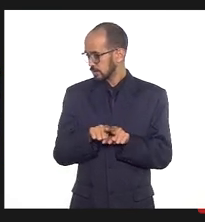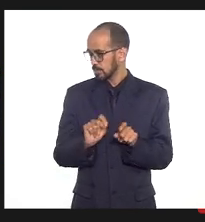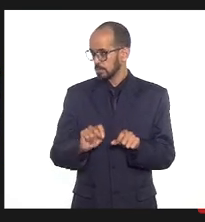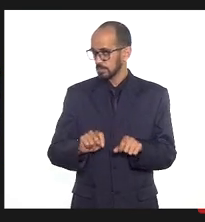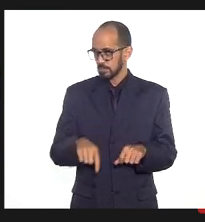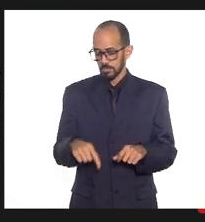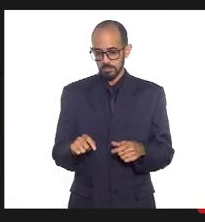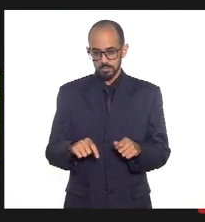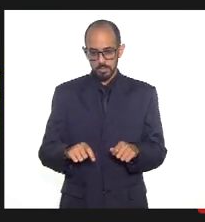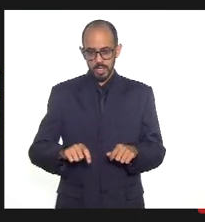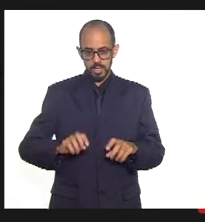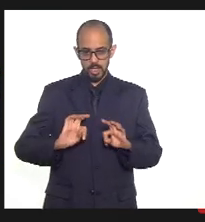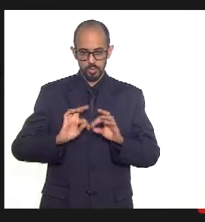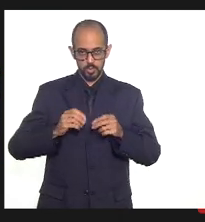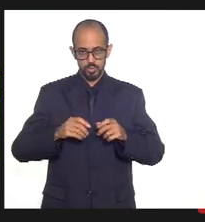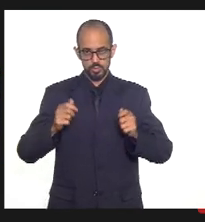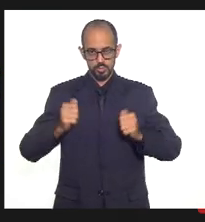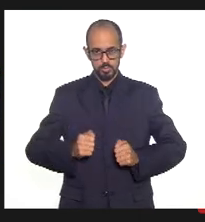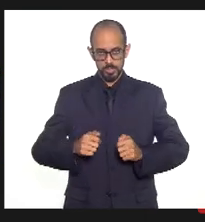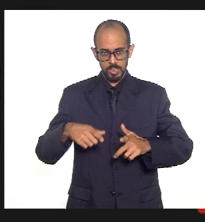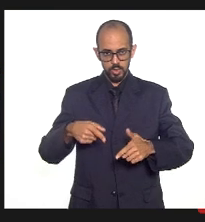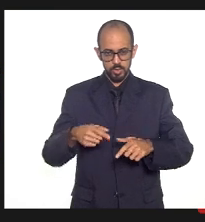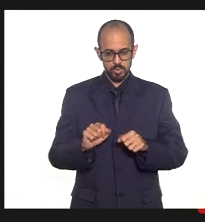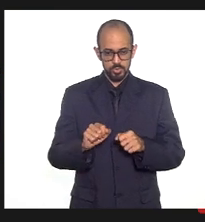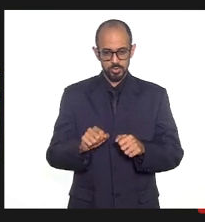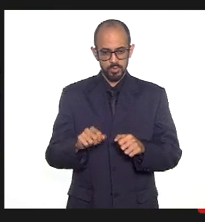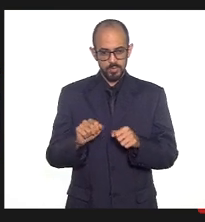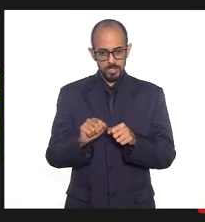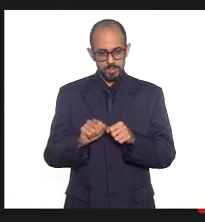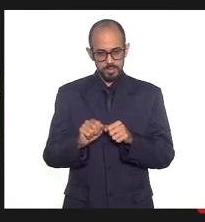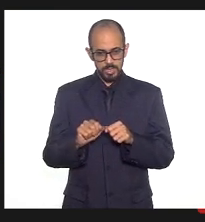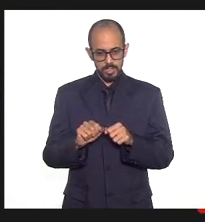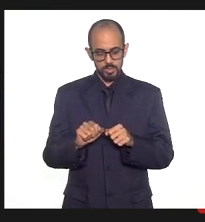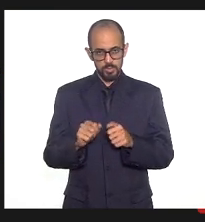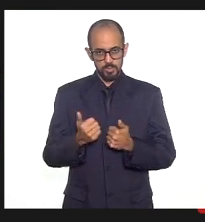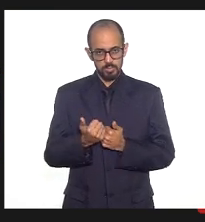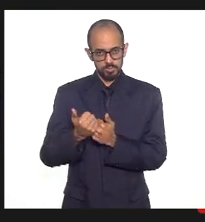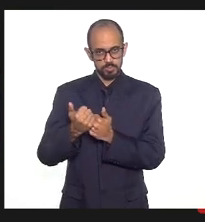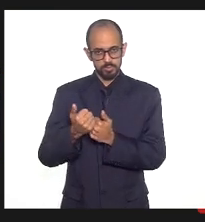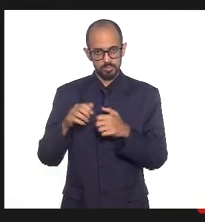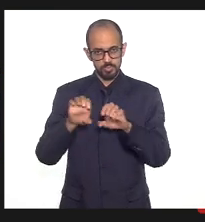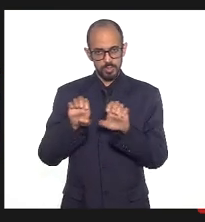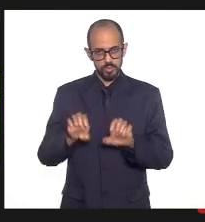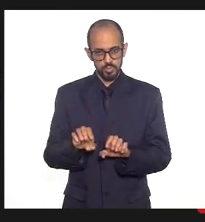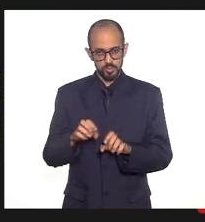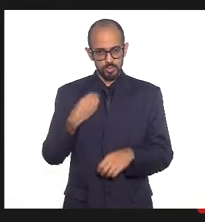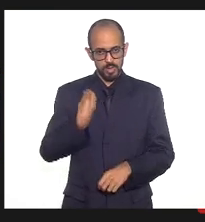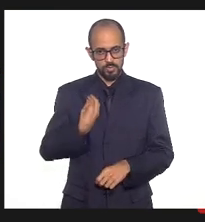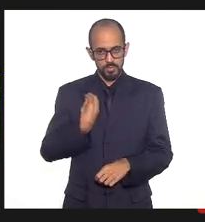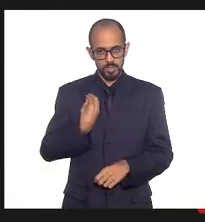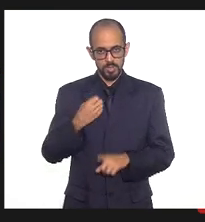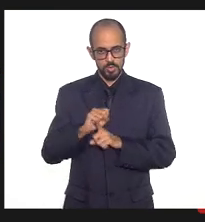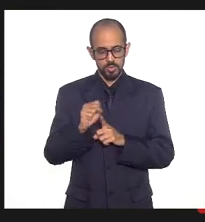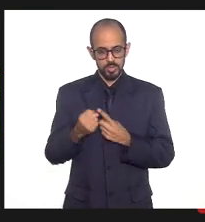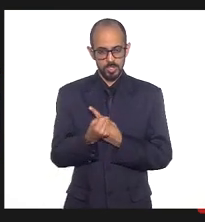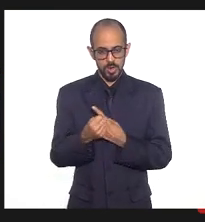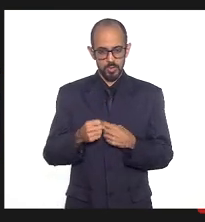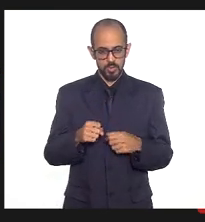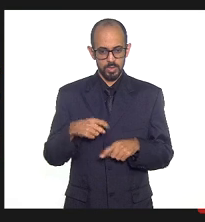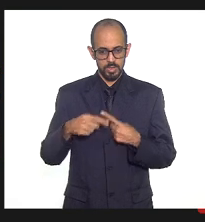seguem poderosos e abrangentes, fazendo parte da estrutura da vida social. E cada vez mais, depois